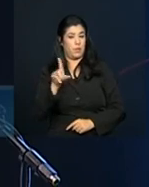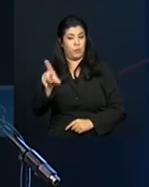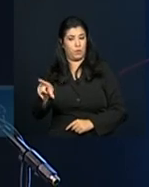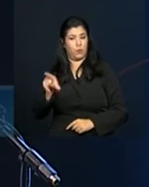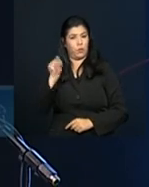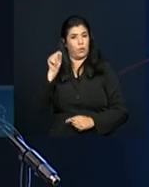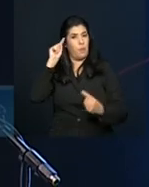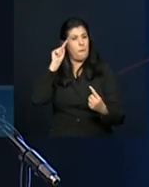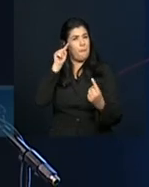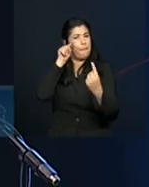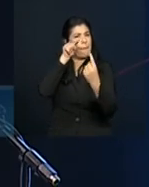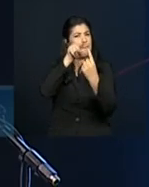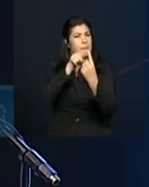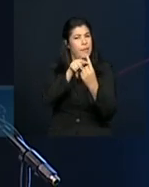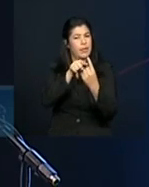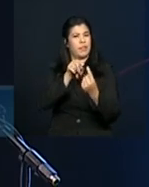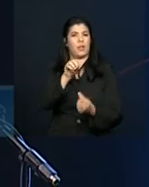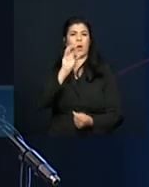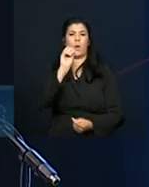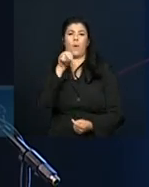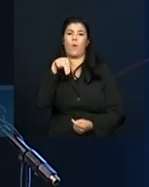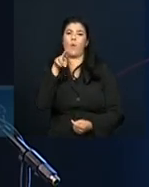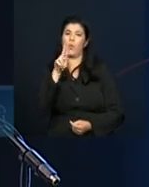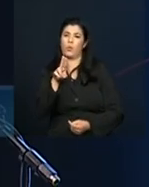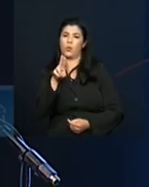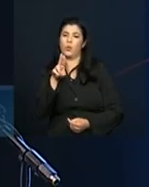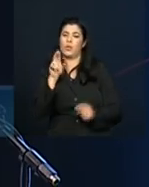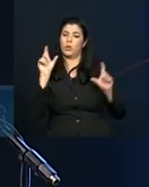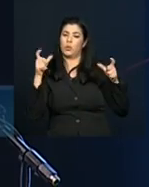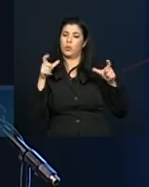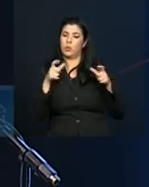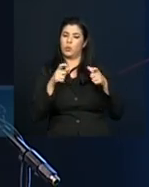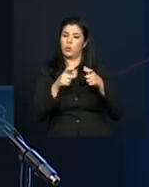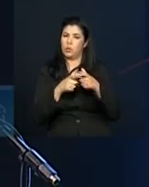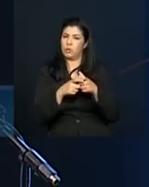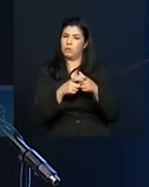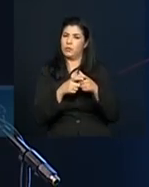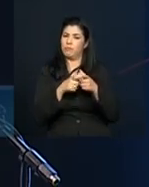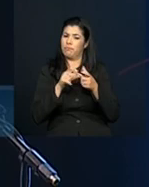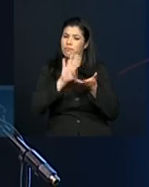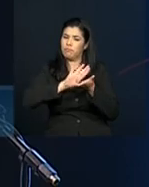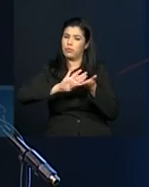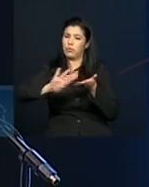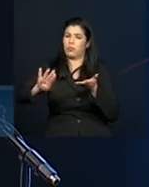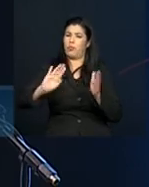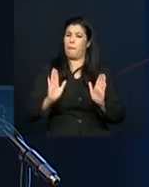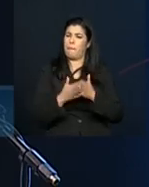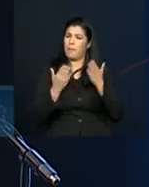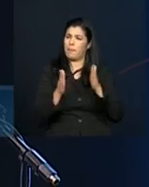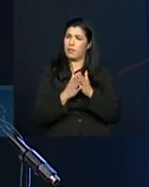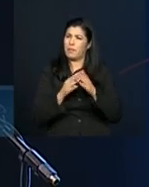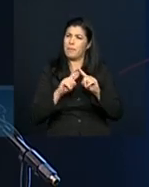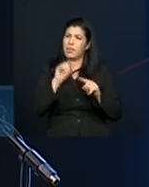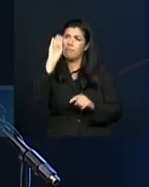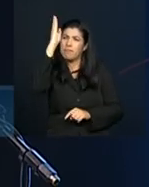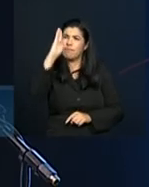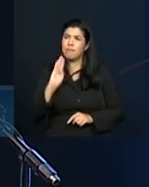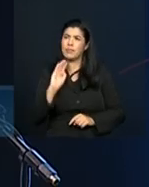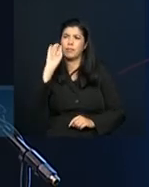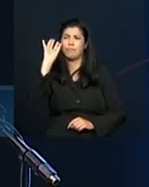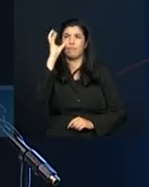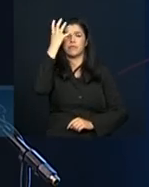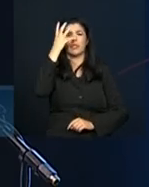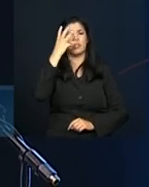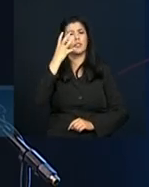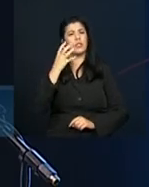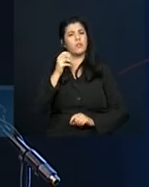da ONU, de reduzir a pobreza à metade, não só falou, vamos fazer 100%, e uma discussão